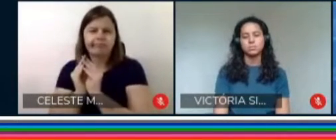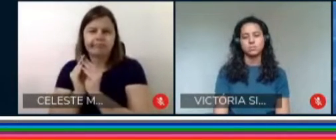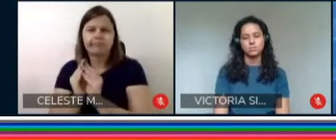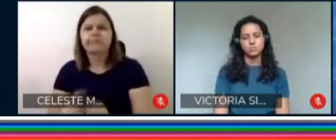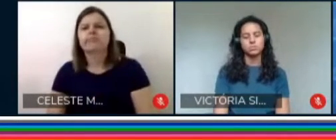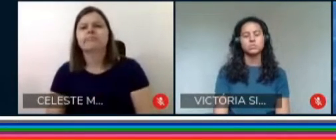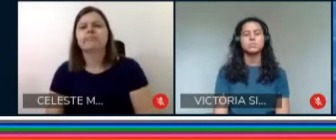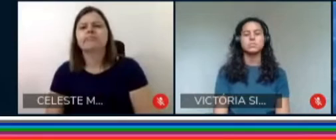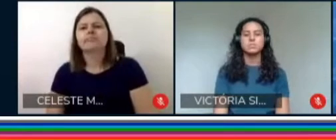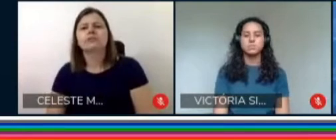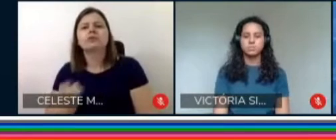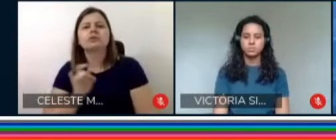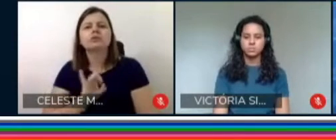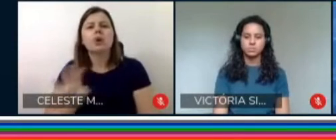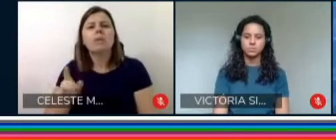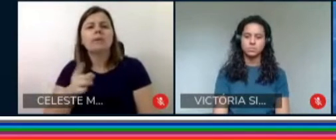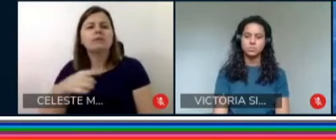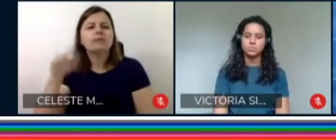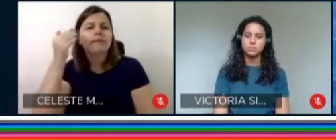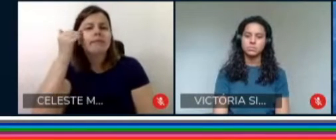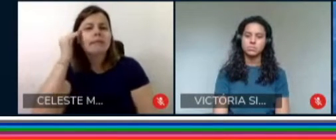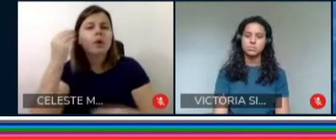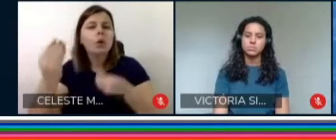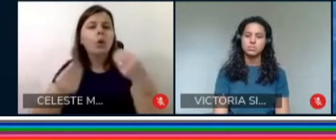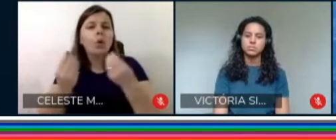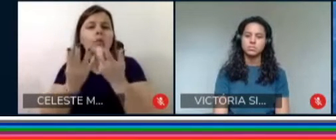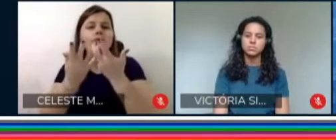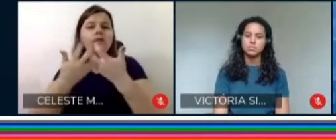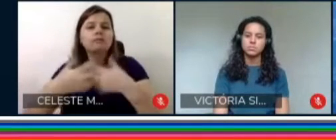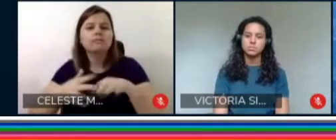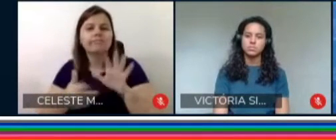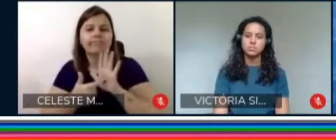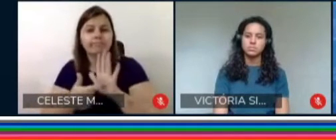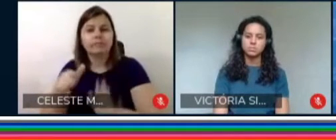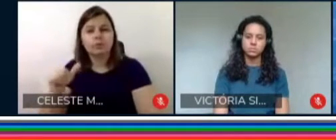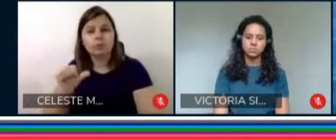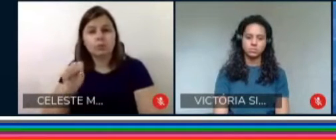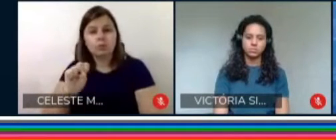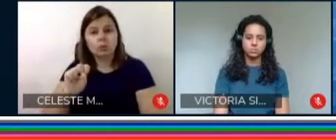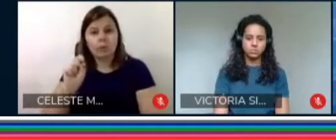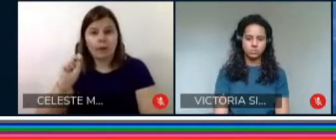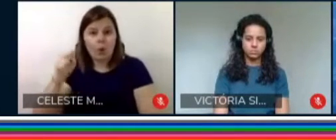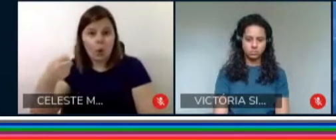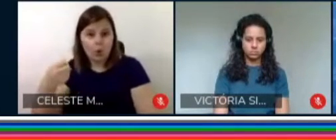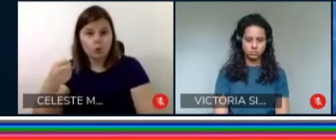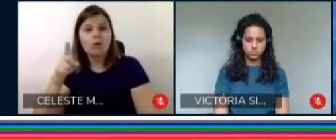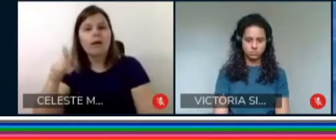se situar em como vai funcionar essa apresentação. O Super 8 ele é um projeto de